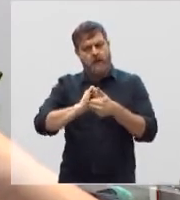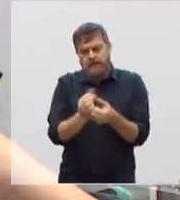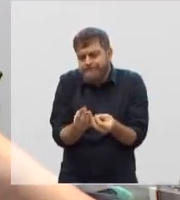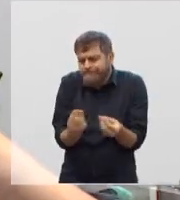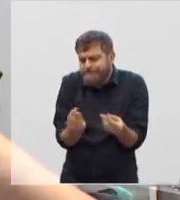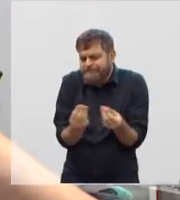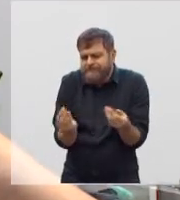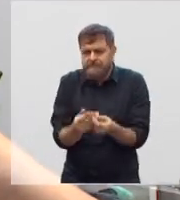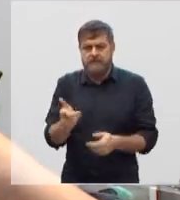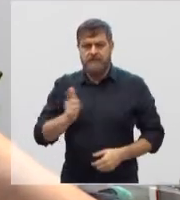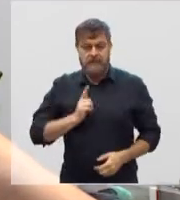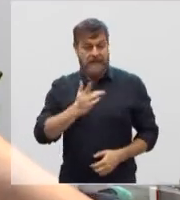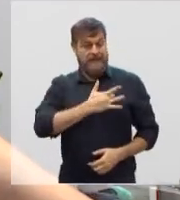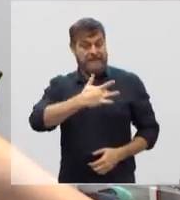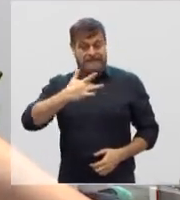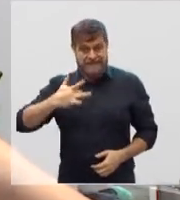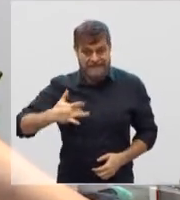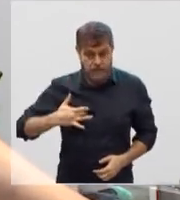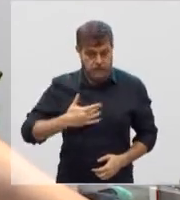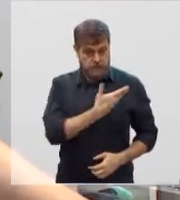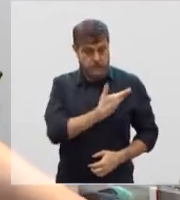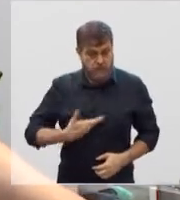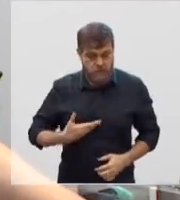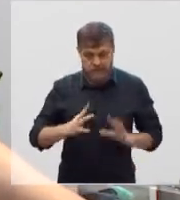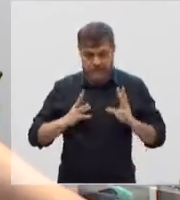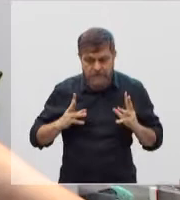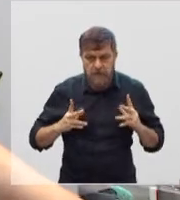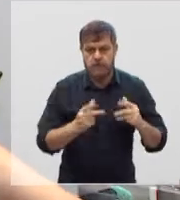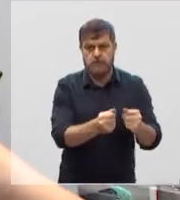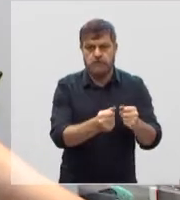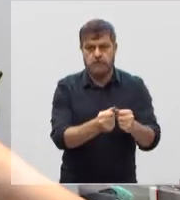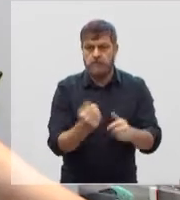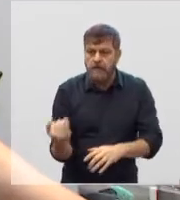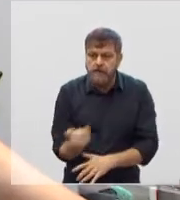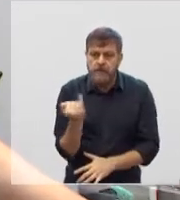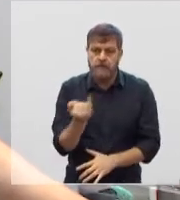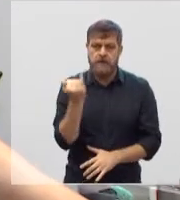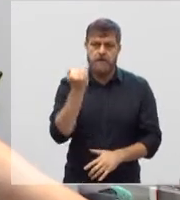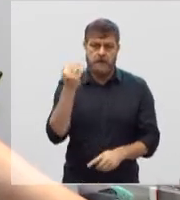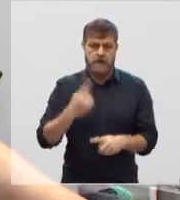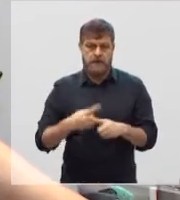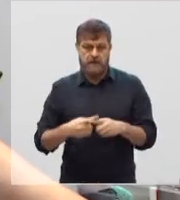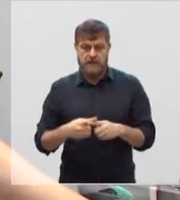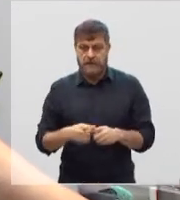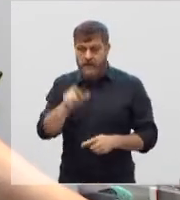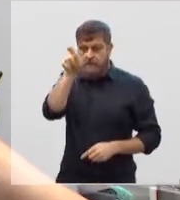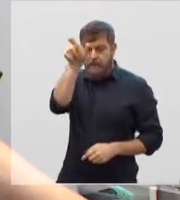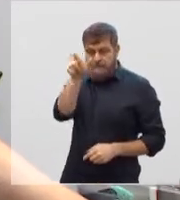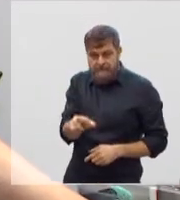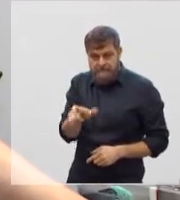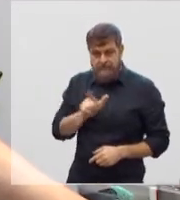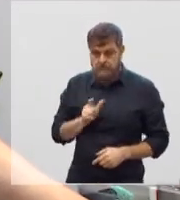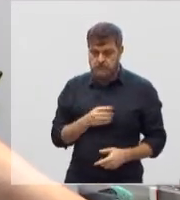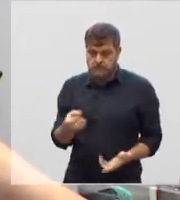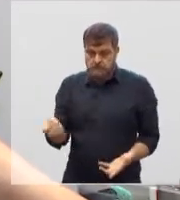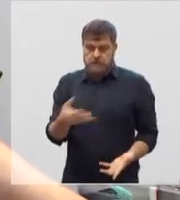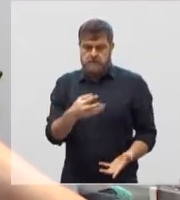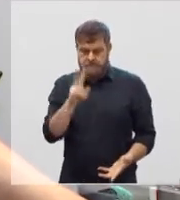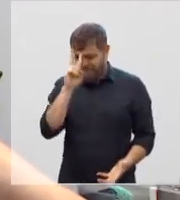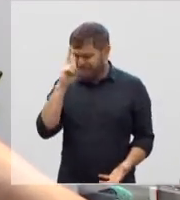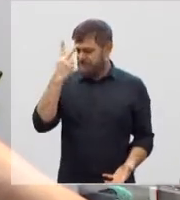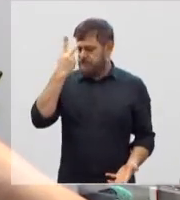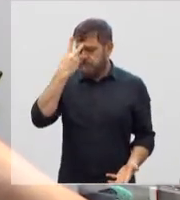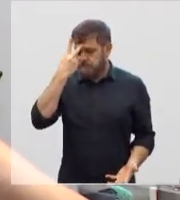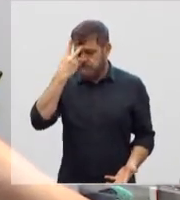e de qualidade para todos, que tenha saúde a oferecer para todos Isso é muito importante, porque é um novo cidadão que,